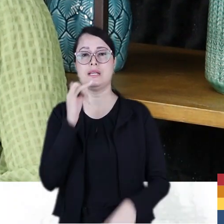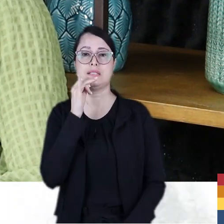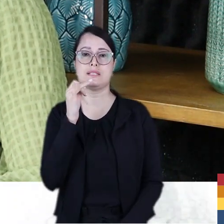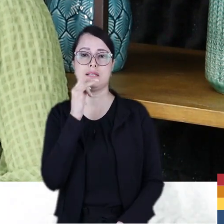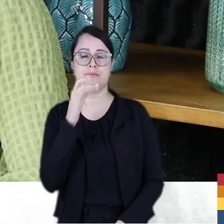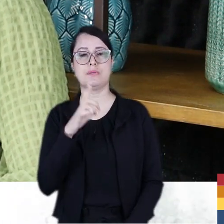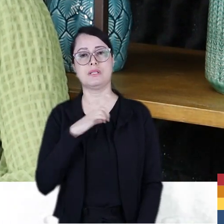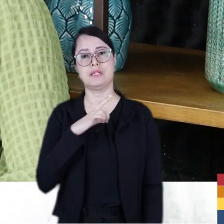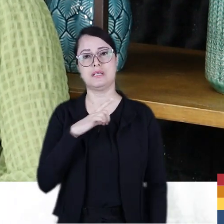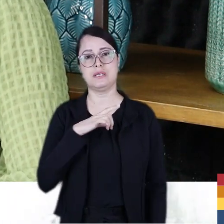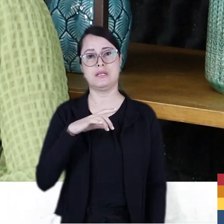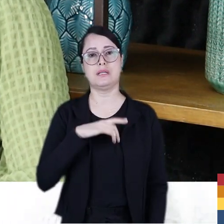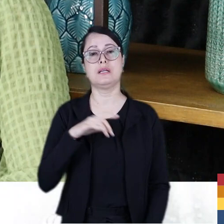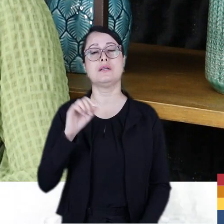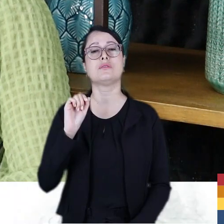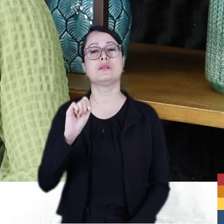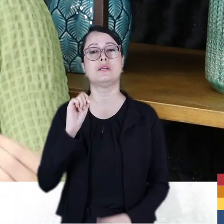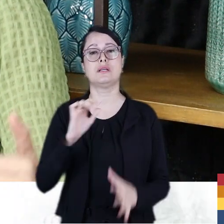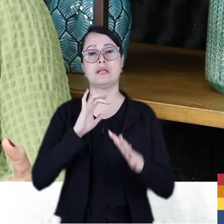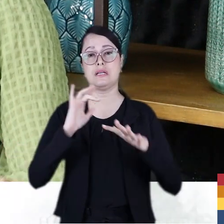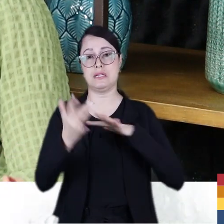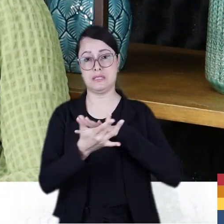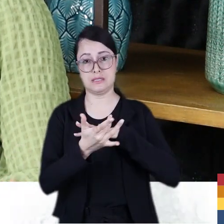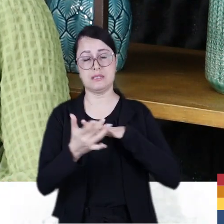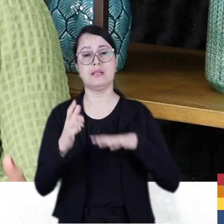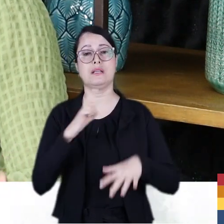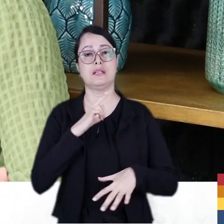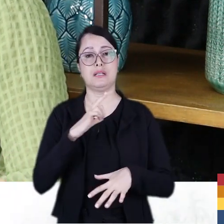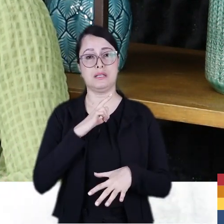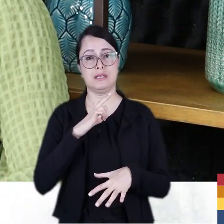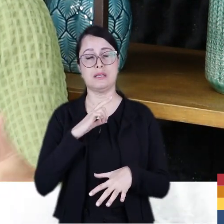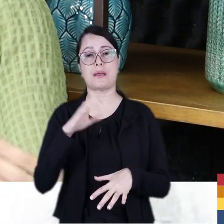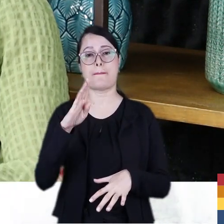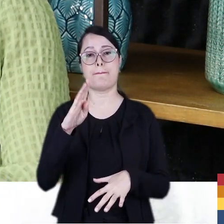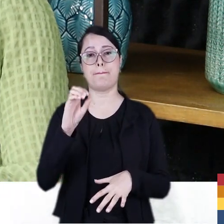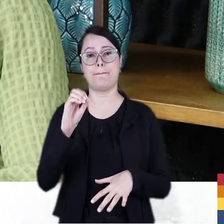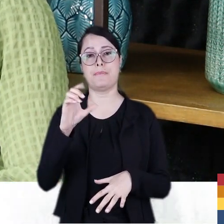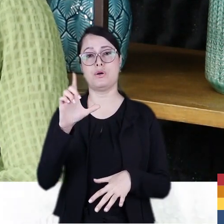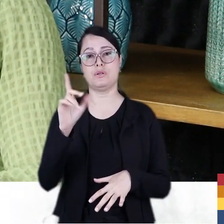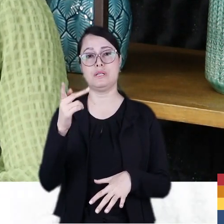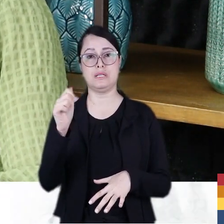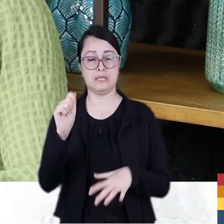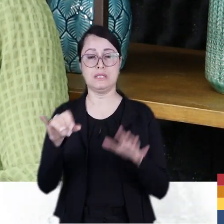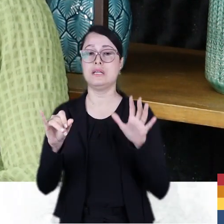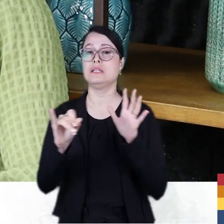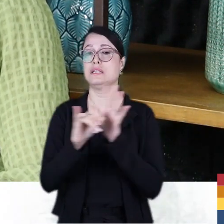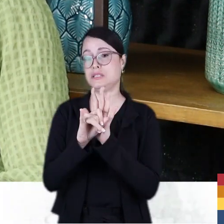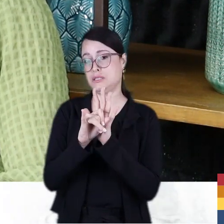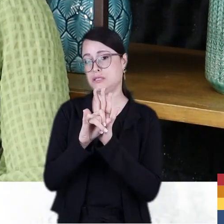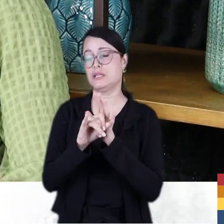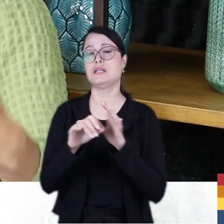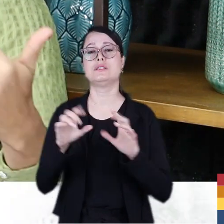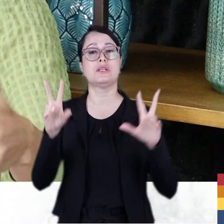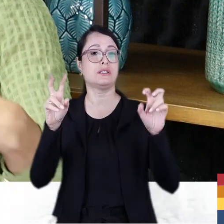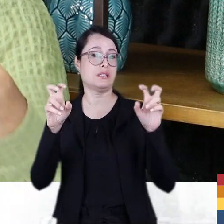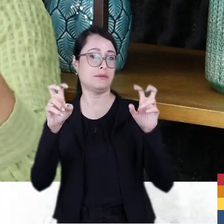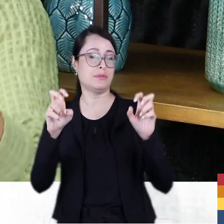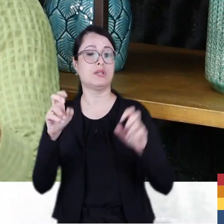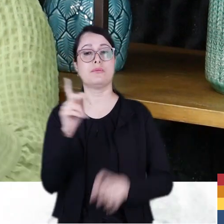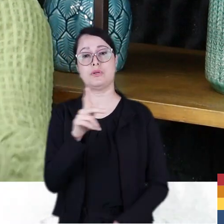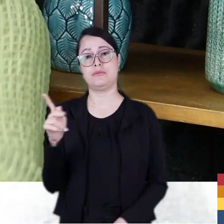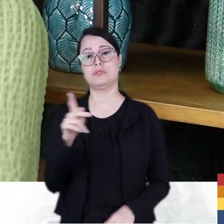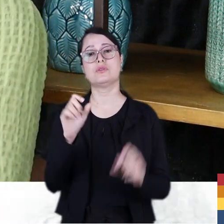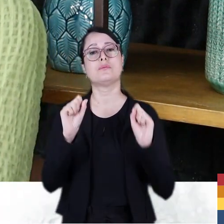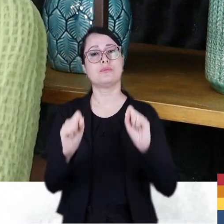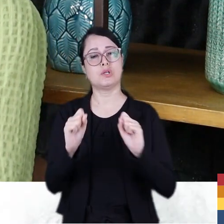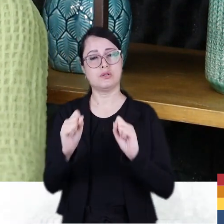do mundo atual, né, e aí tem objetos correlatos sugeridos relacionados a esse macrotema, né, passando por